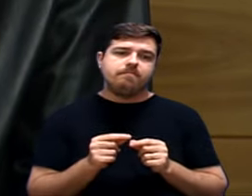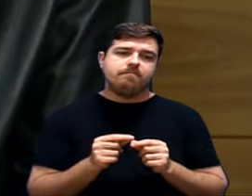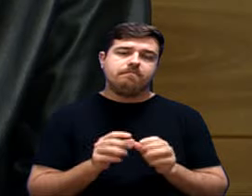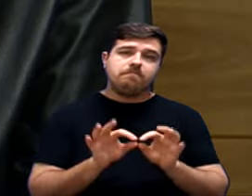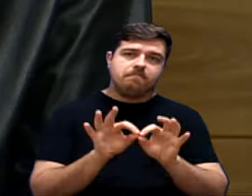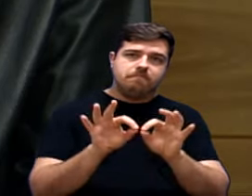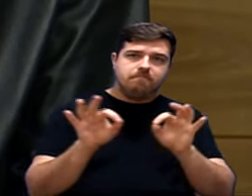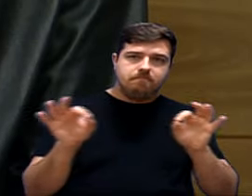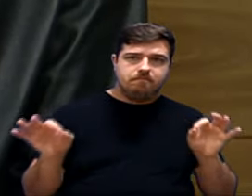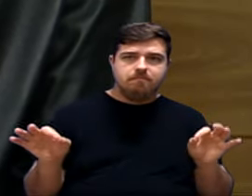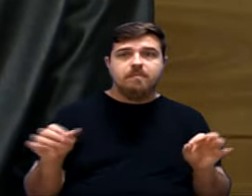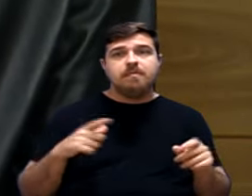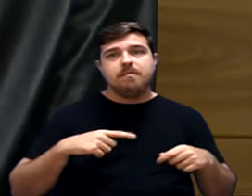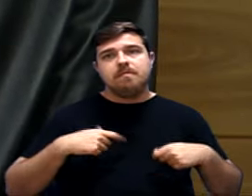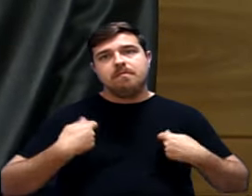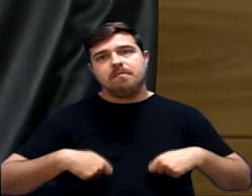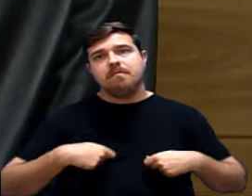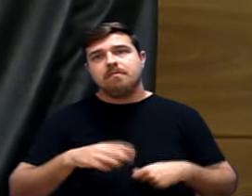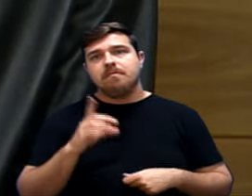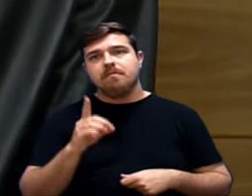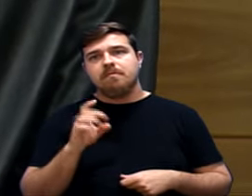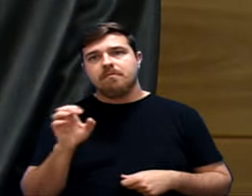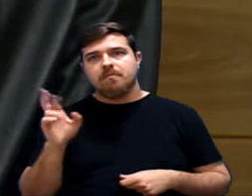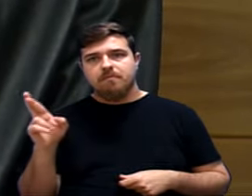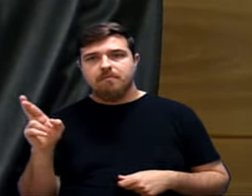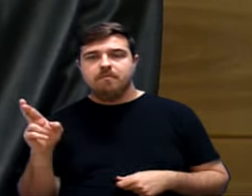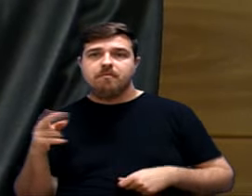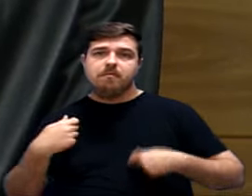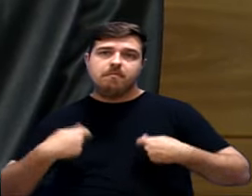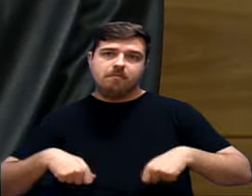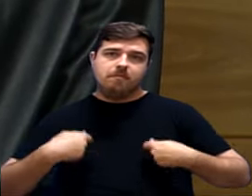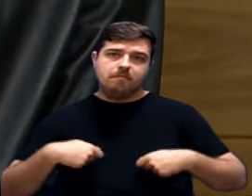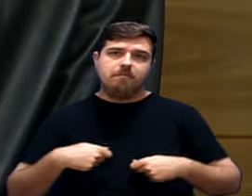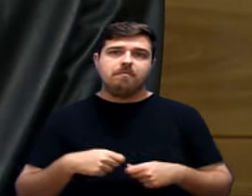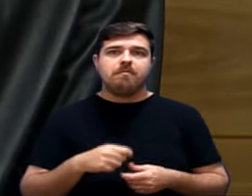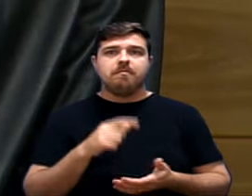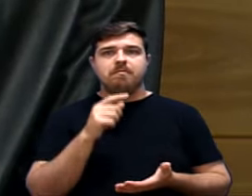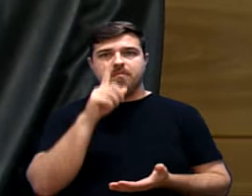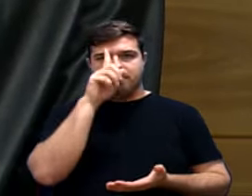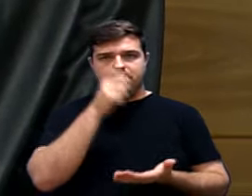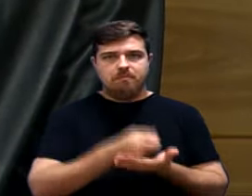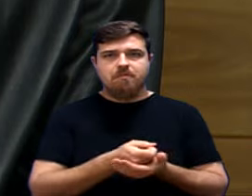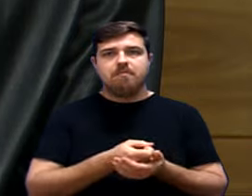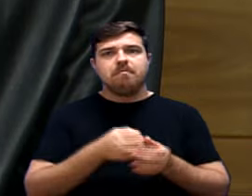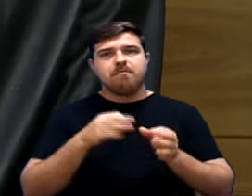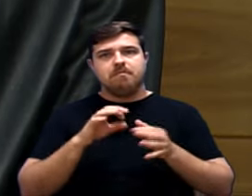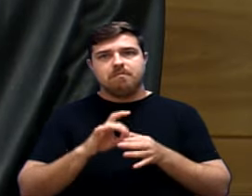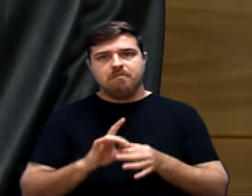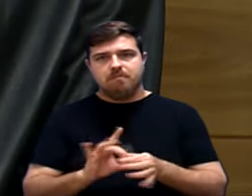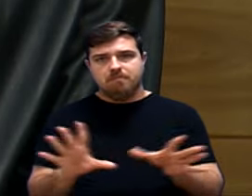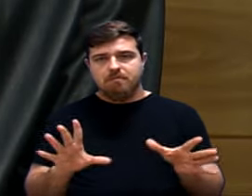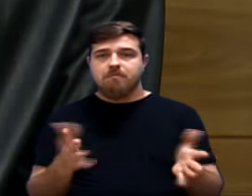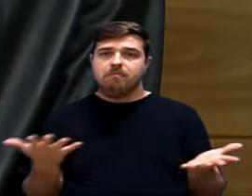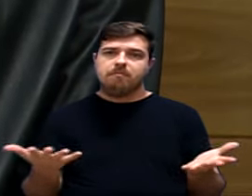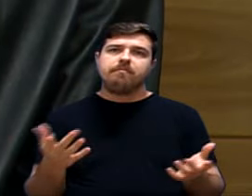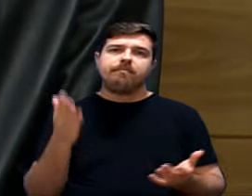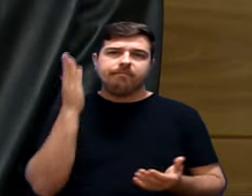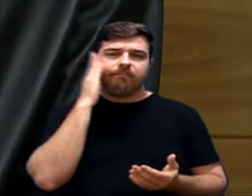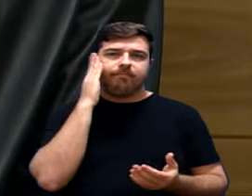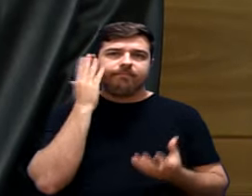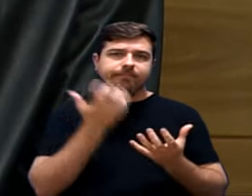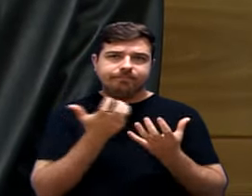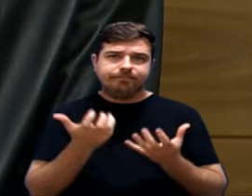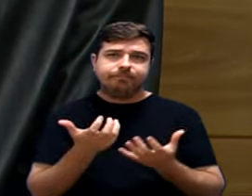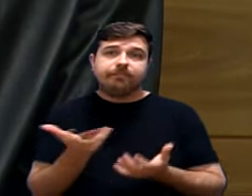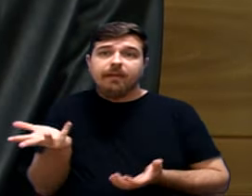precisa ser um licenciamento pelo Dr pela Artes um lamento demorado então a ideia Nossa é que às vezes a gente a gente